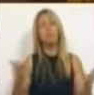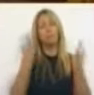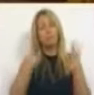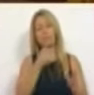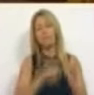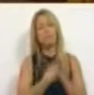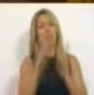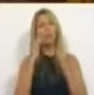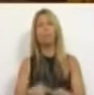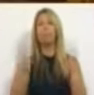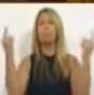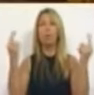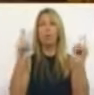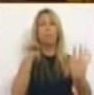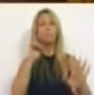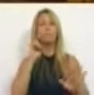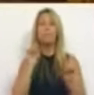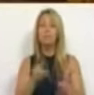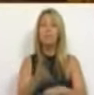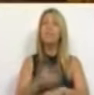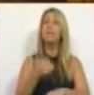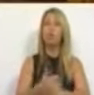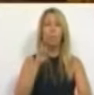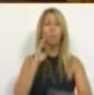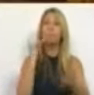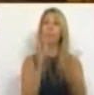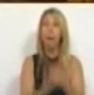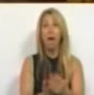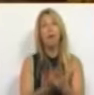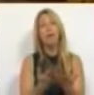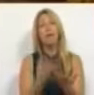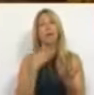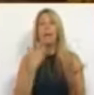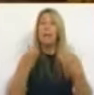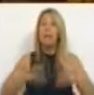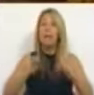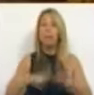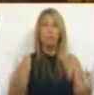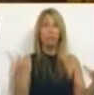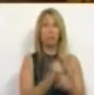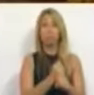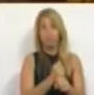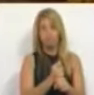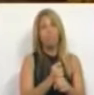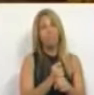sinal no sentido de salvaguardar este setor e impedi-lo da extinção, que é para lá que ele caminha.